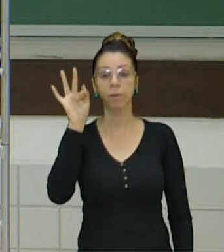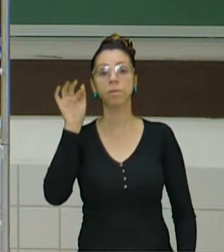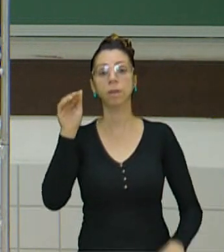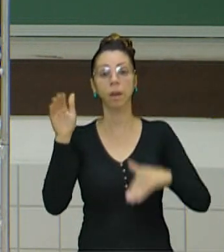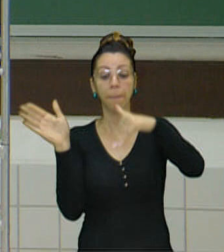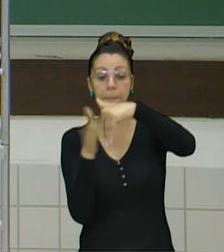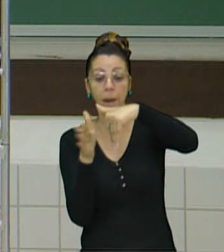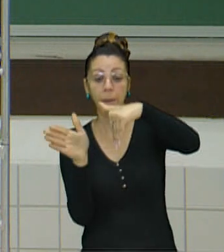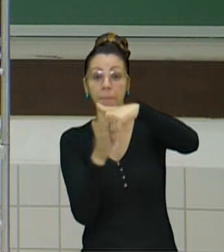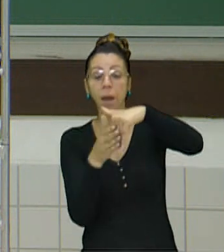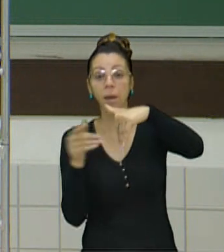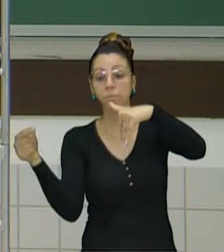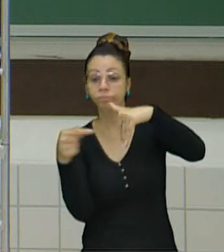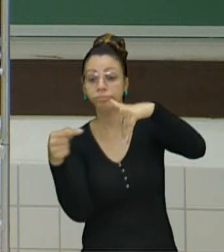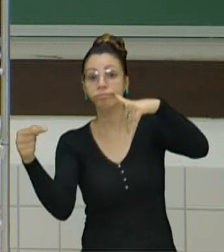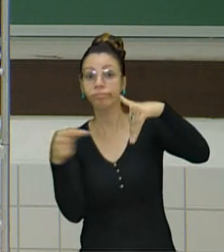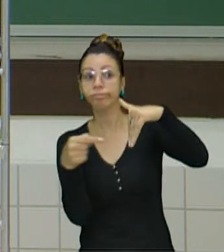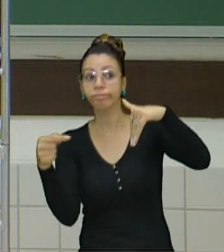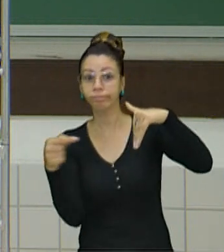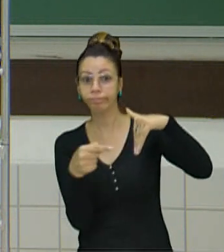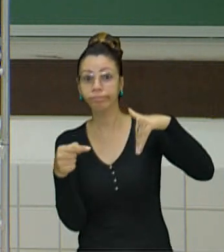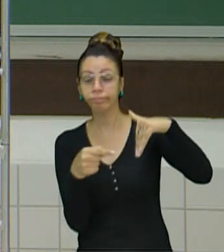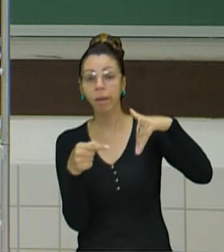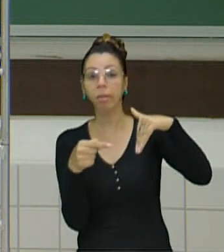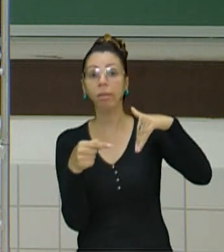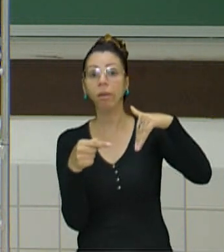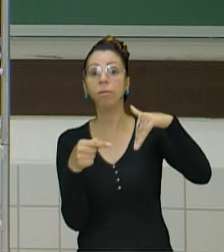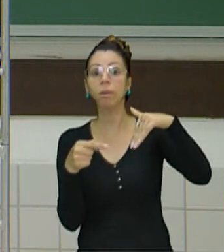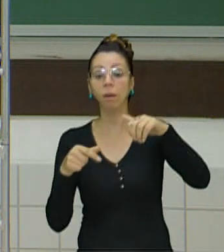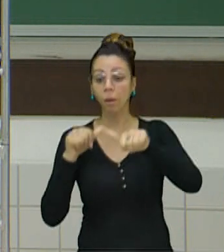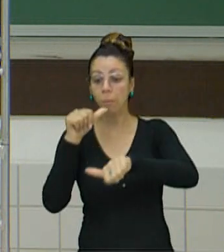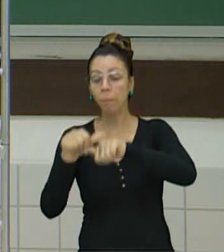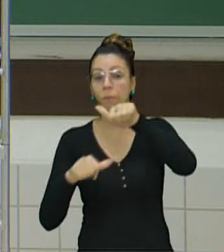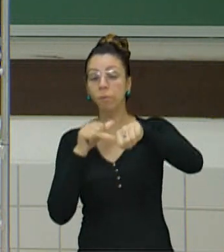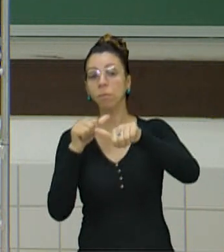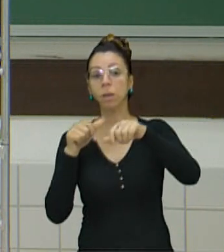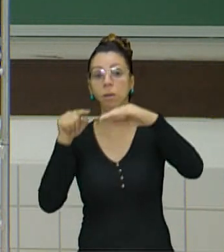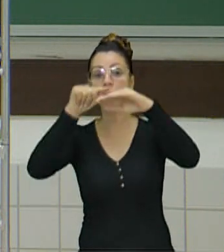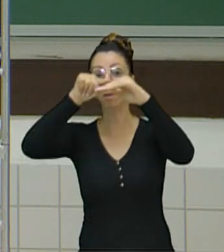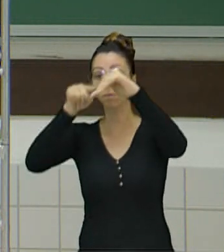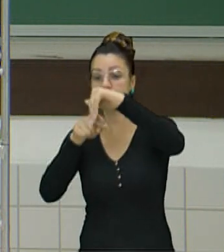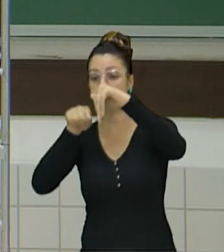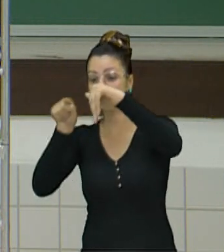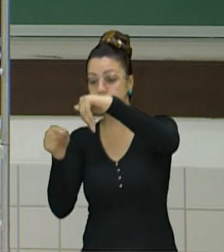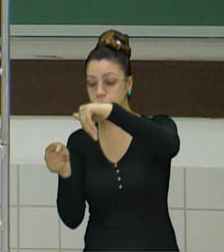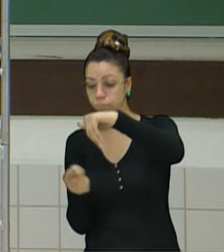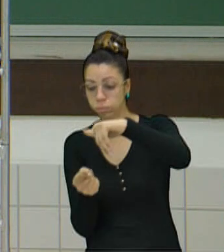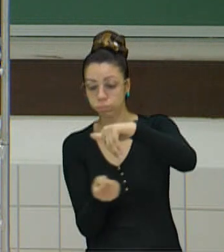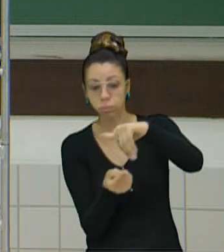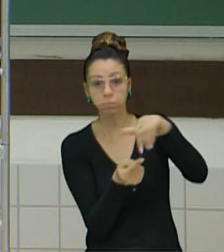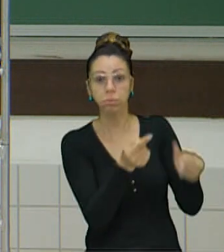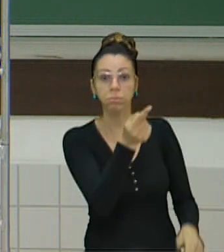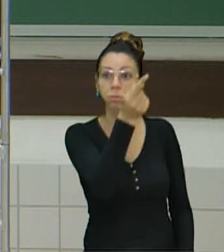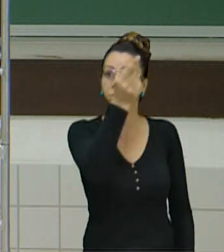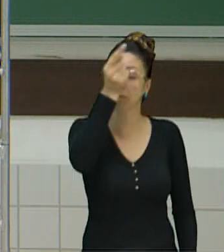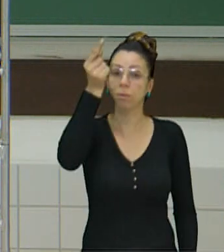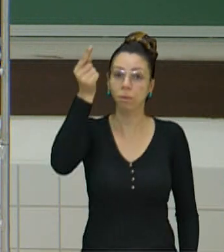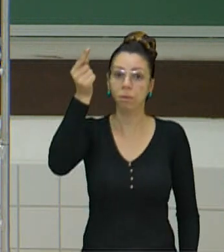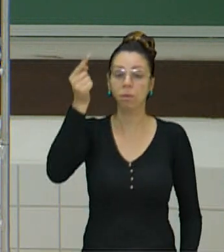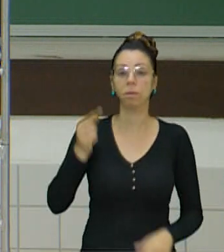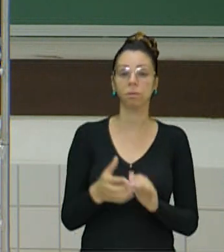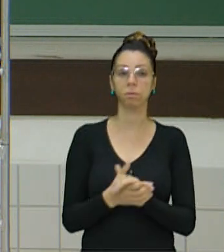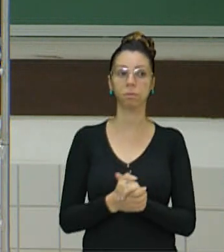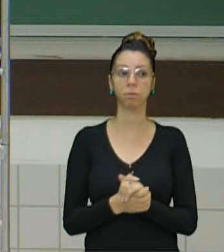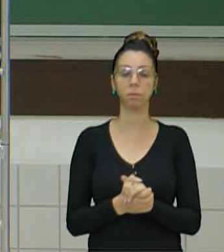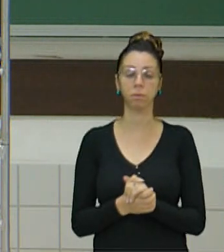ó. Está tendo uma mudança na sua direção, certo? Constantemente a força centrípeta